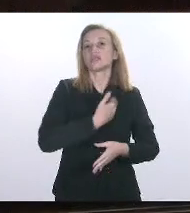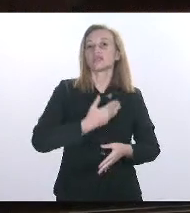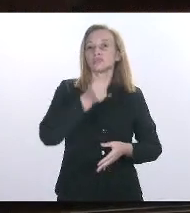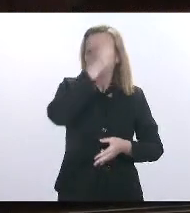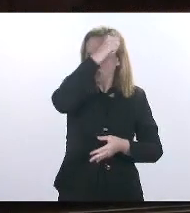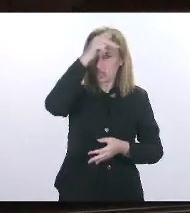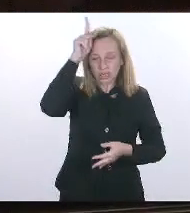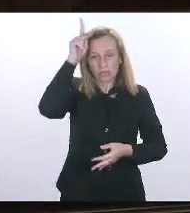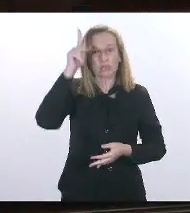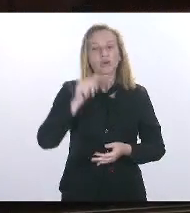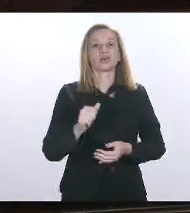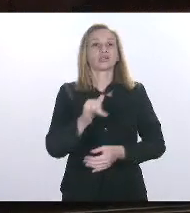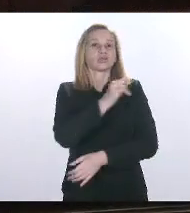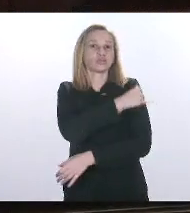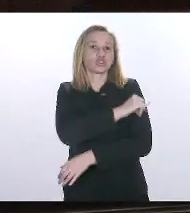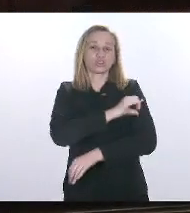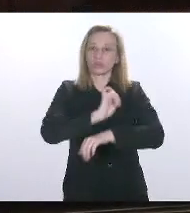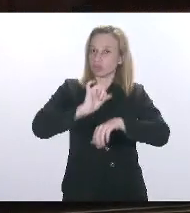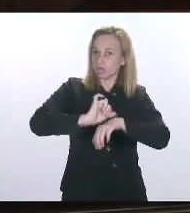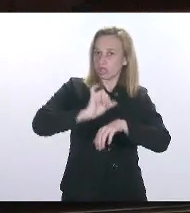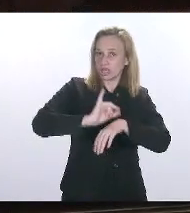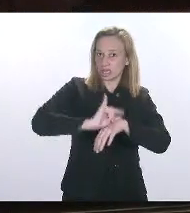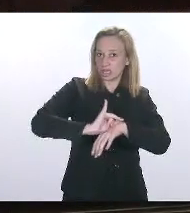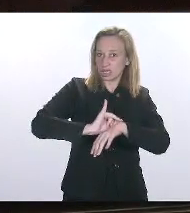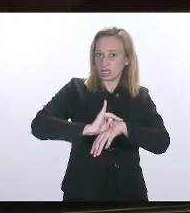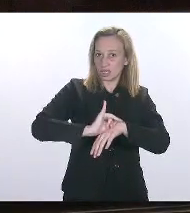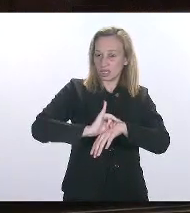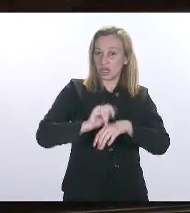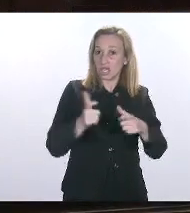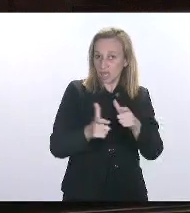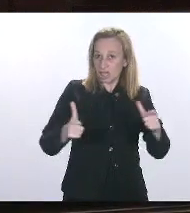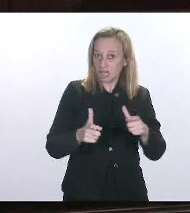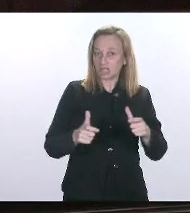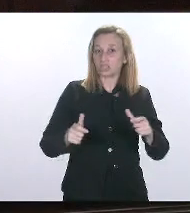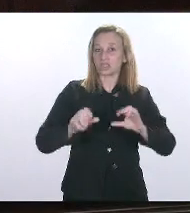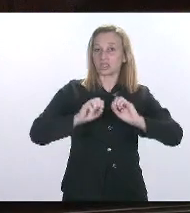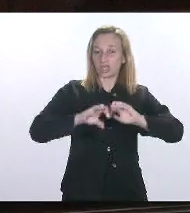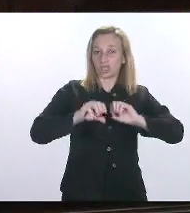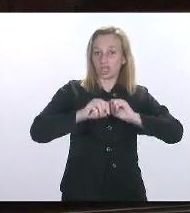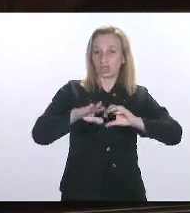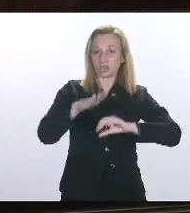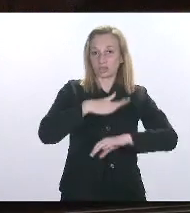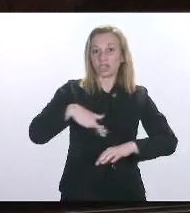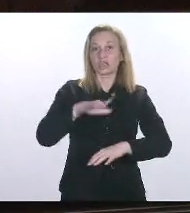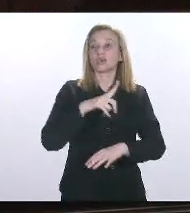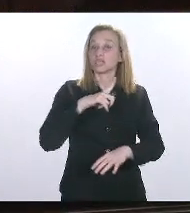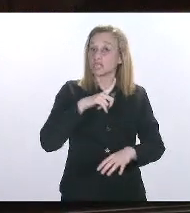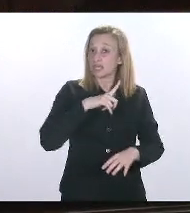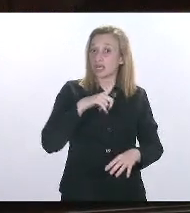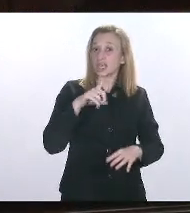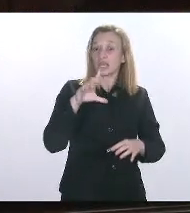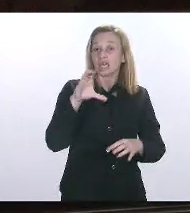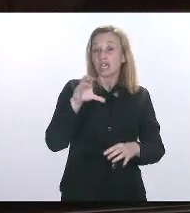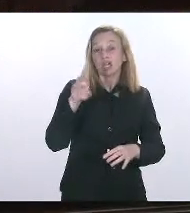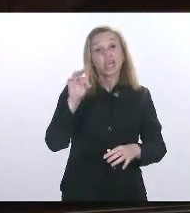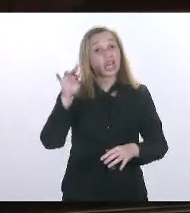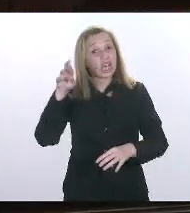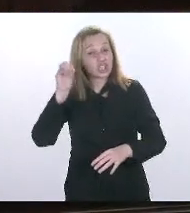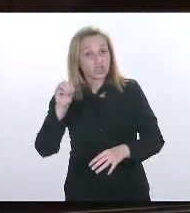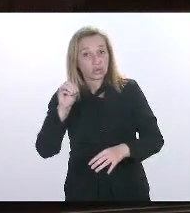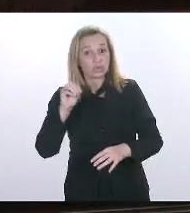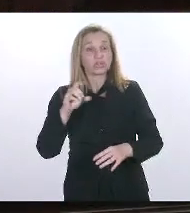municipal da capital do Rio de Janeiro, a maior rede da América Latina de educação, você tem creches conveniadas, você tem colégios